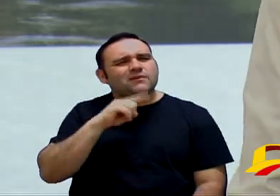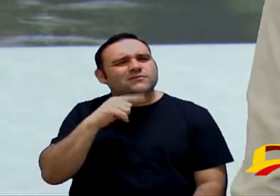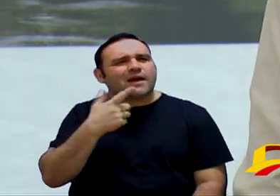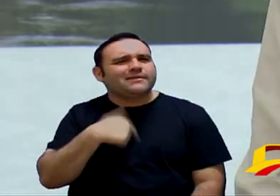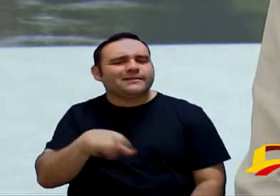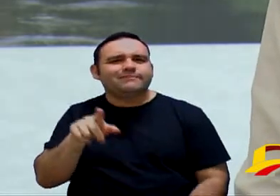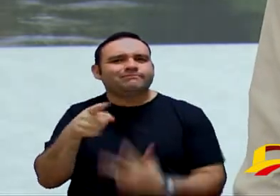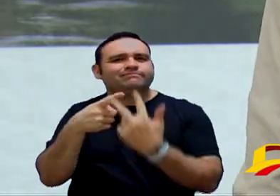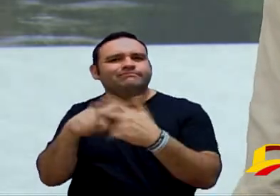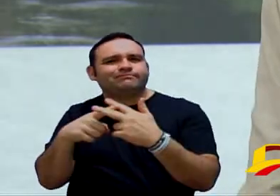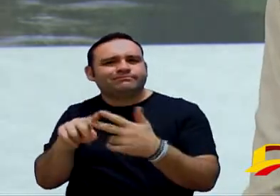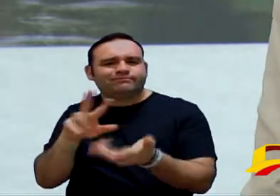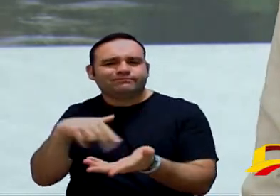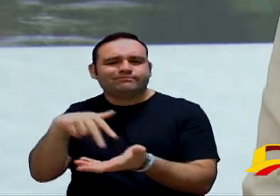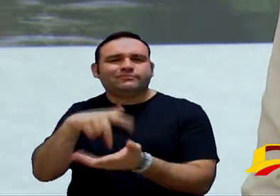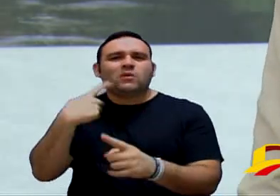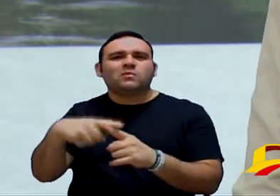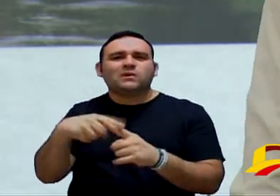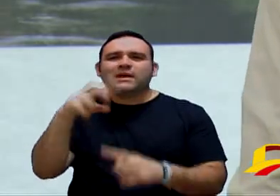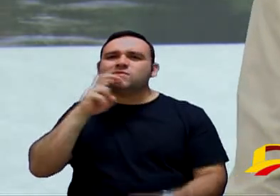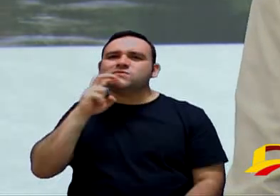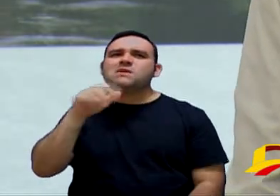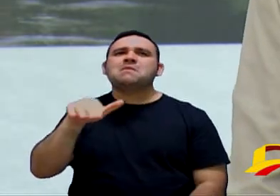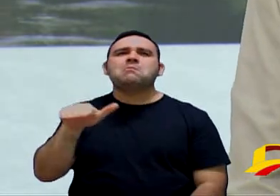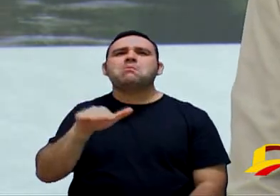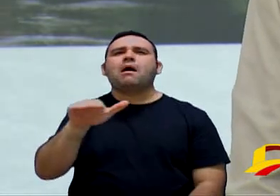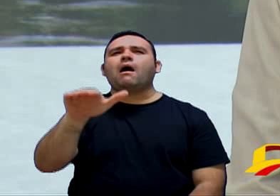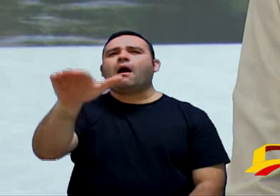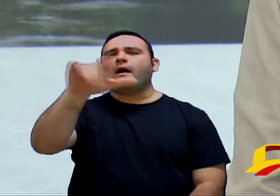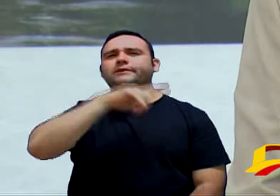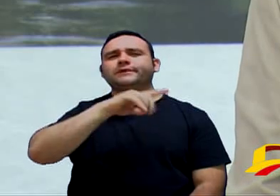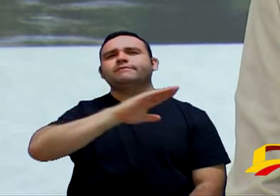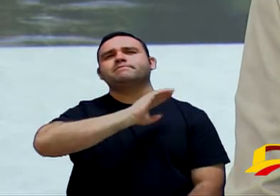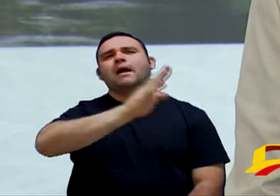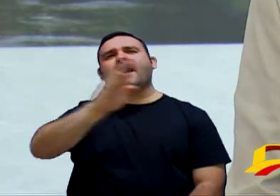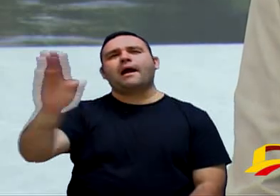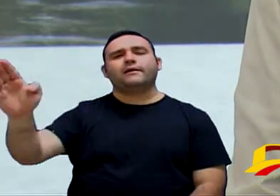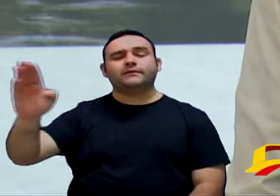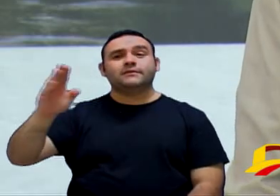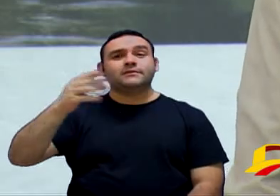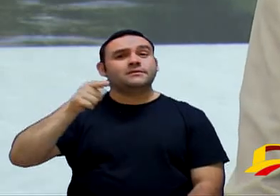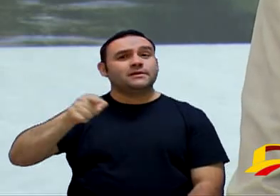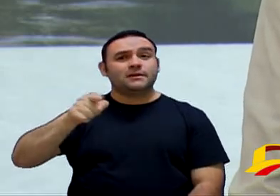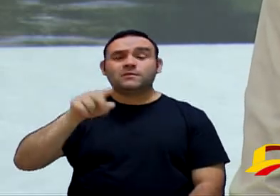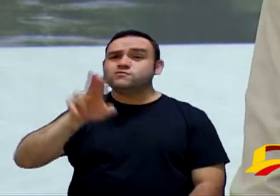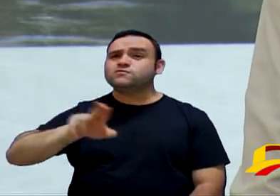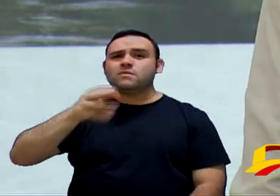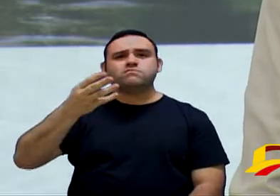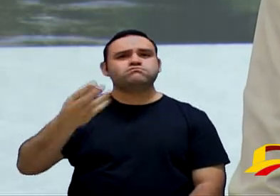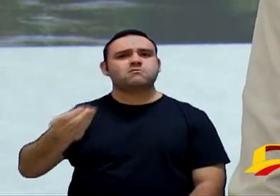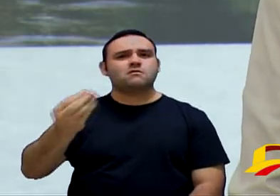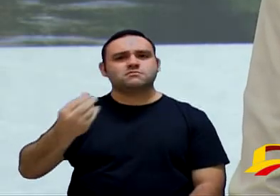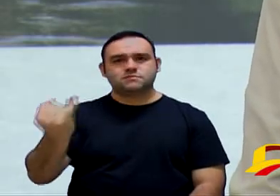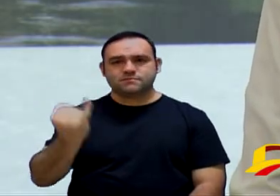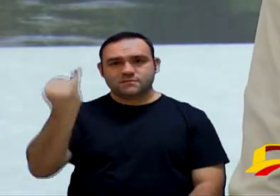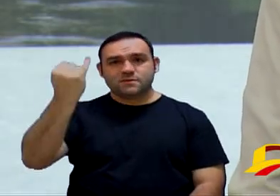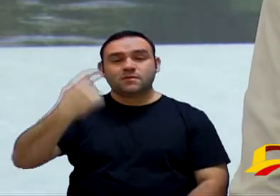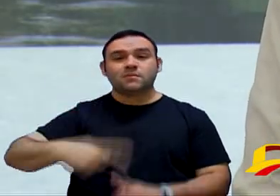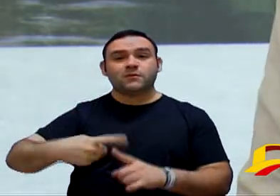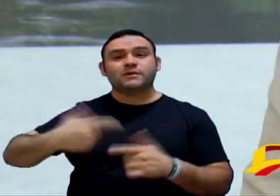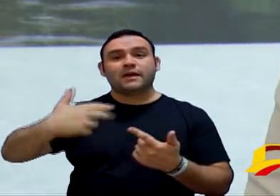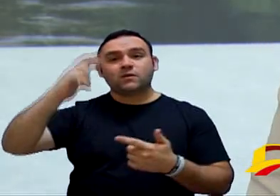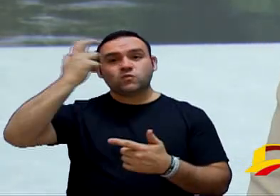dá para recuperar o caminhão palco que andou por essa cidade foi muito utilizado para